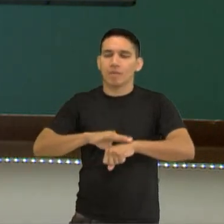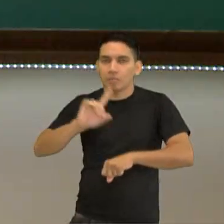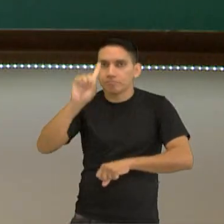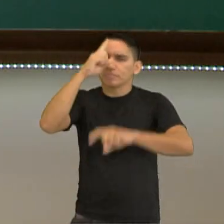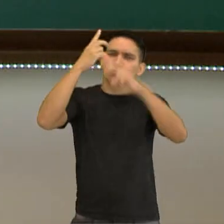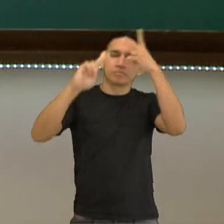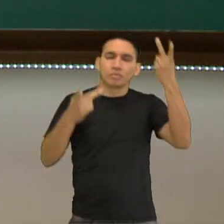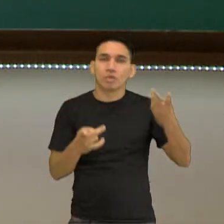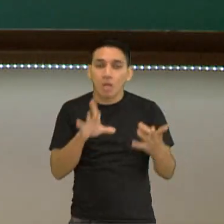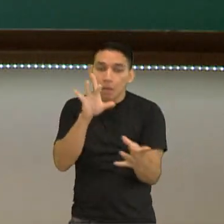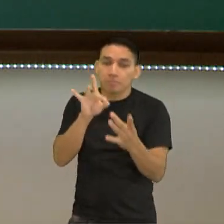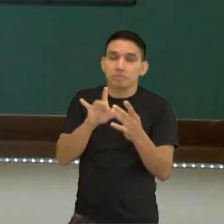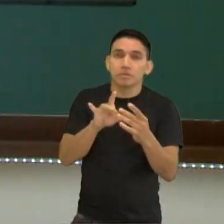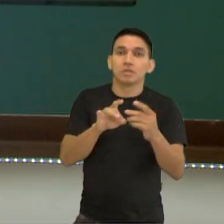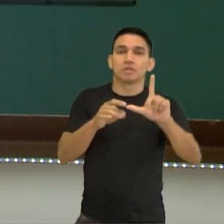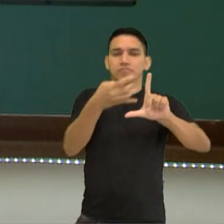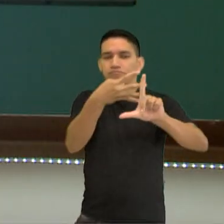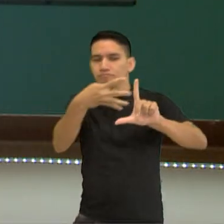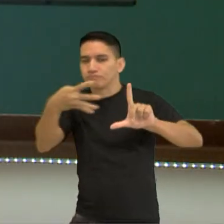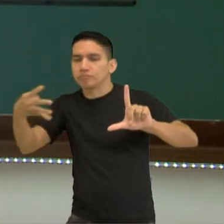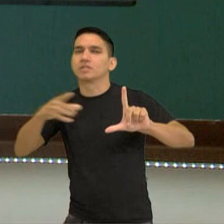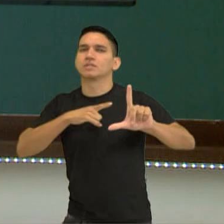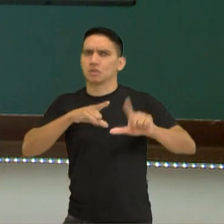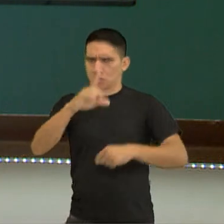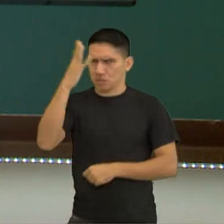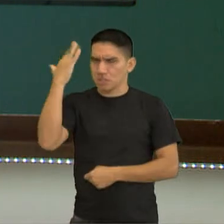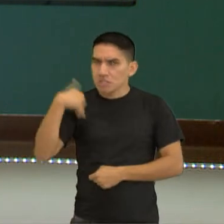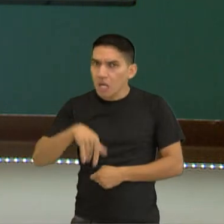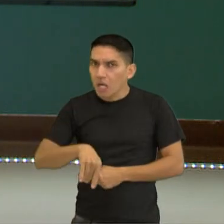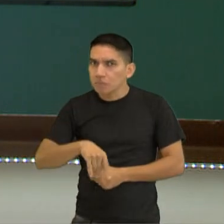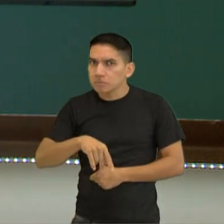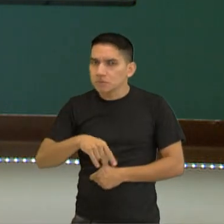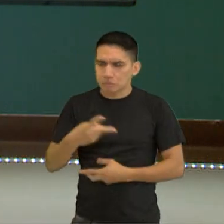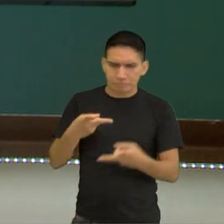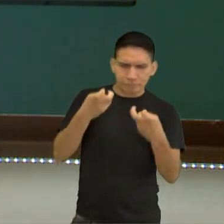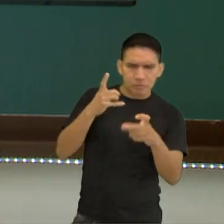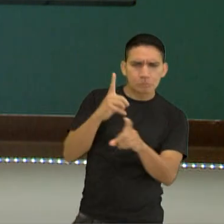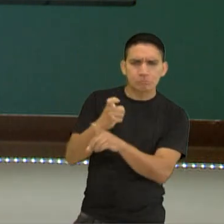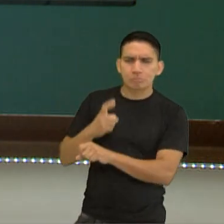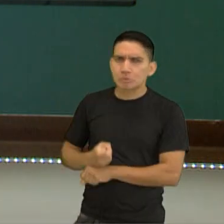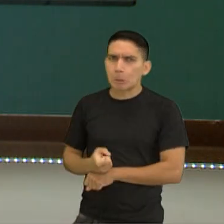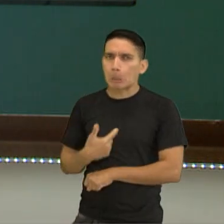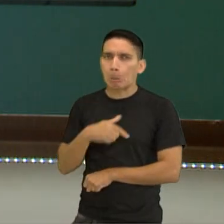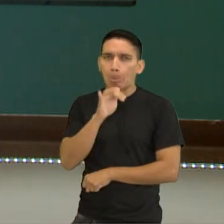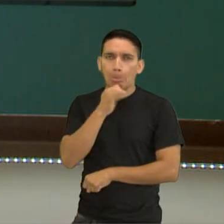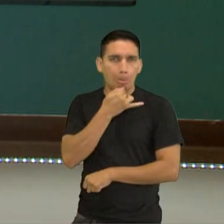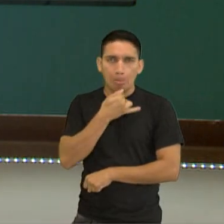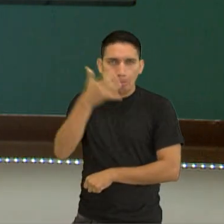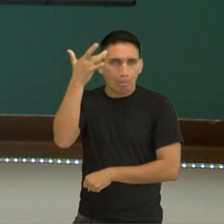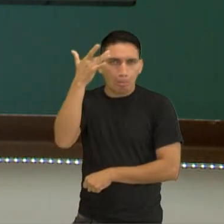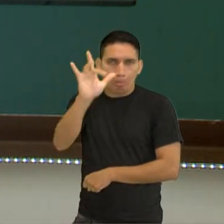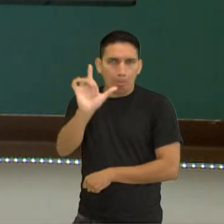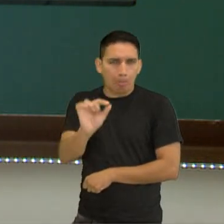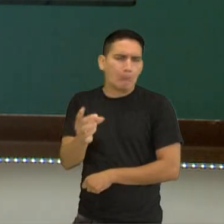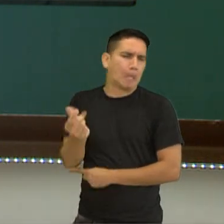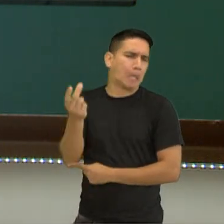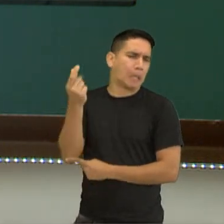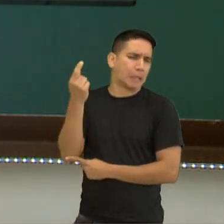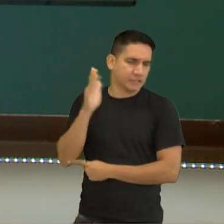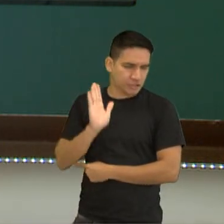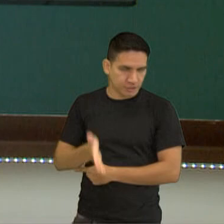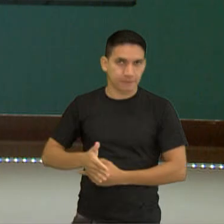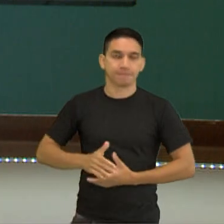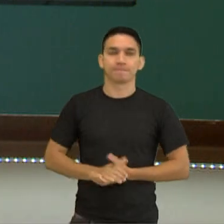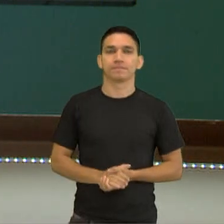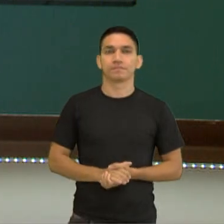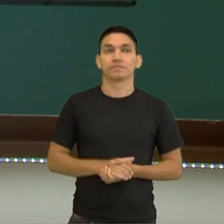em partituras. Você sabe ler uma partitura? Eu, infelizmente, não leio uma faz tempo. Então, vamos